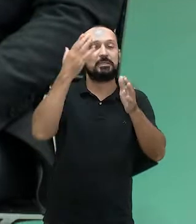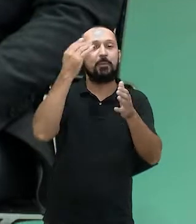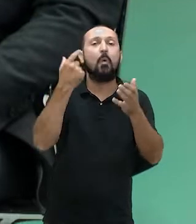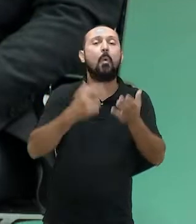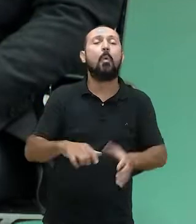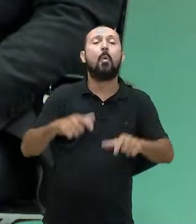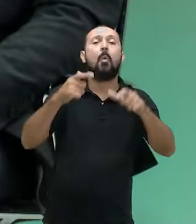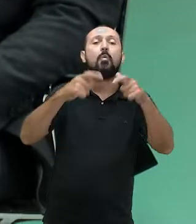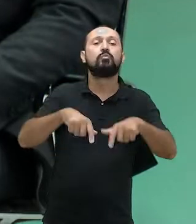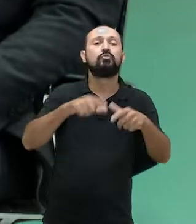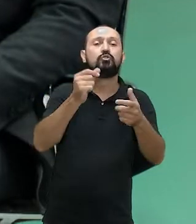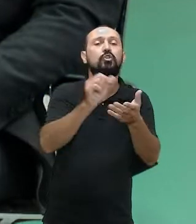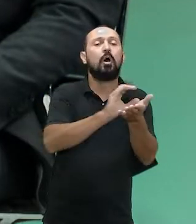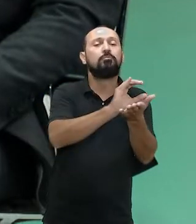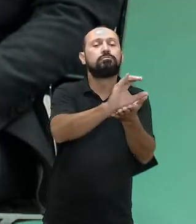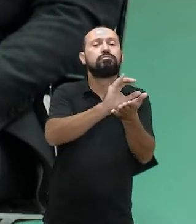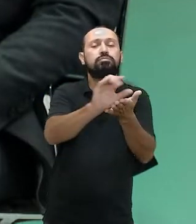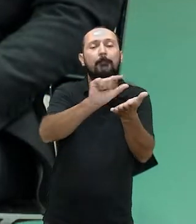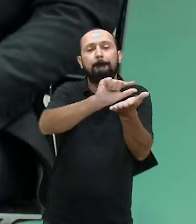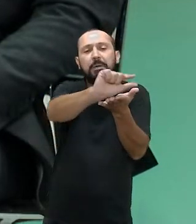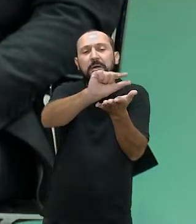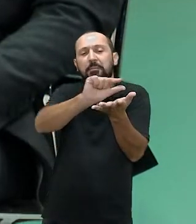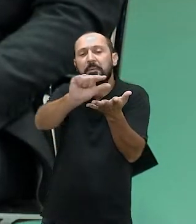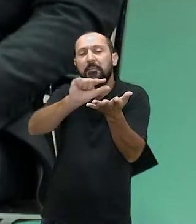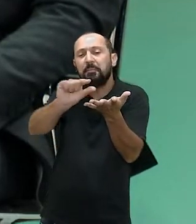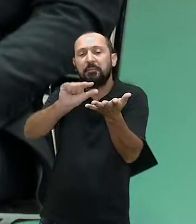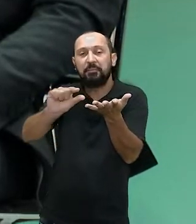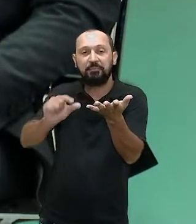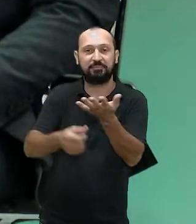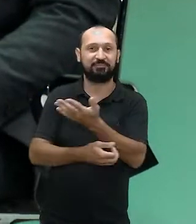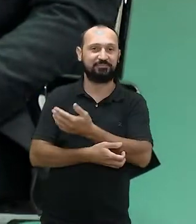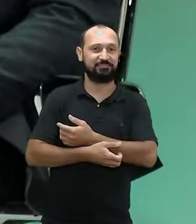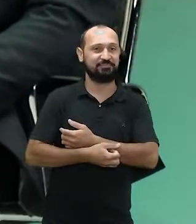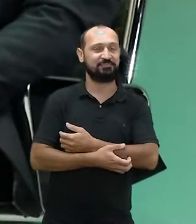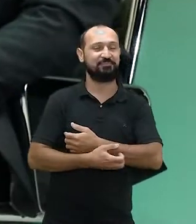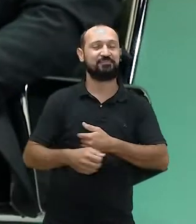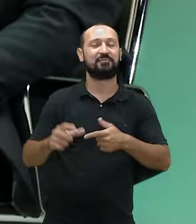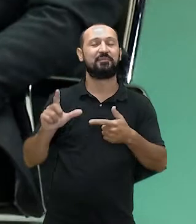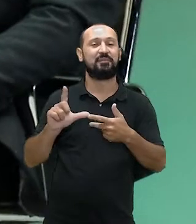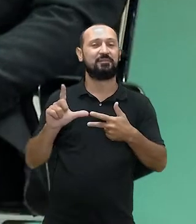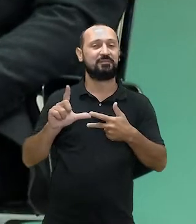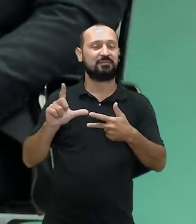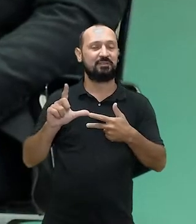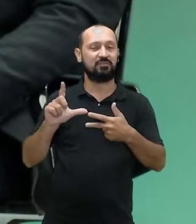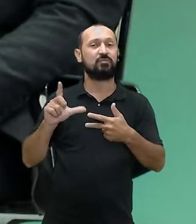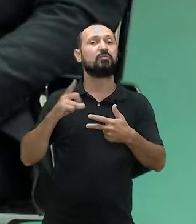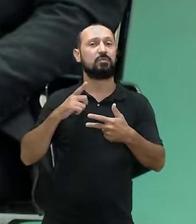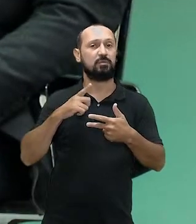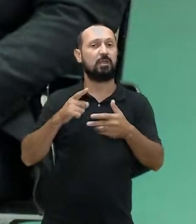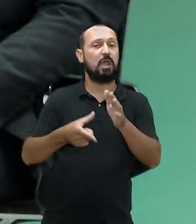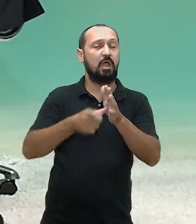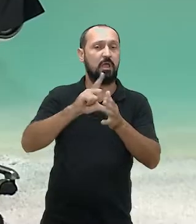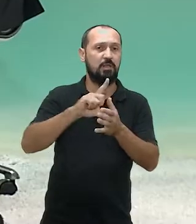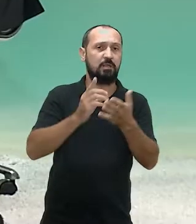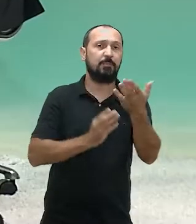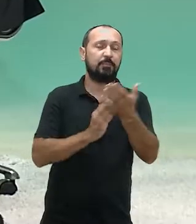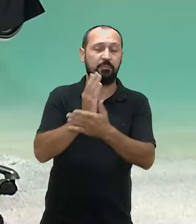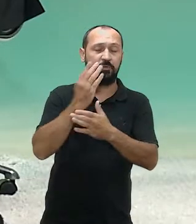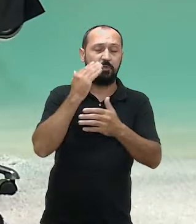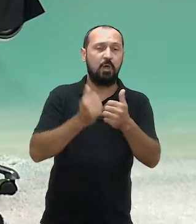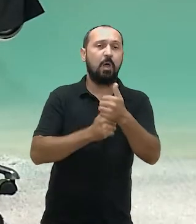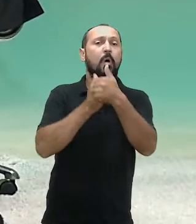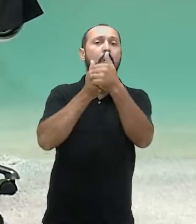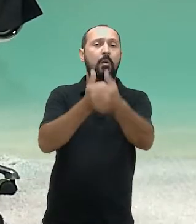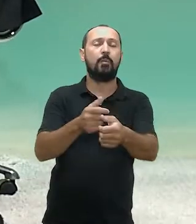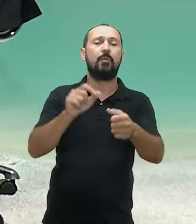tempo, o orçamento, o legislativo, existe essa aprovação inicial, existe o acompanhamento